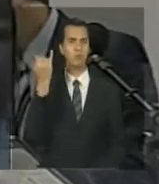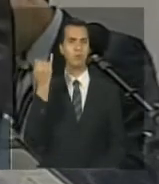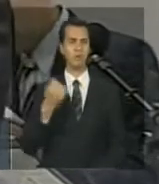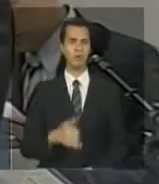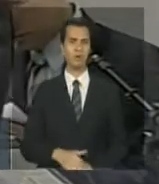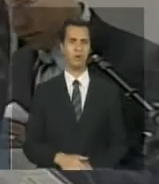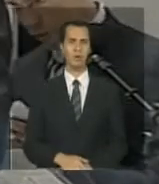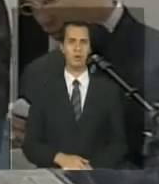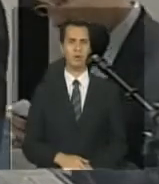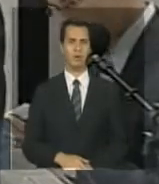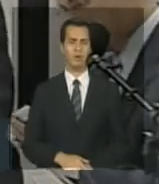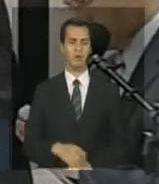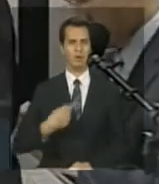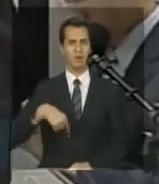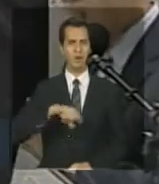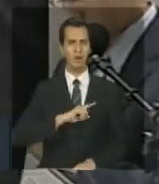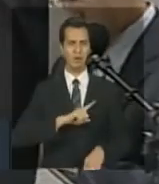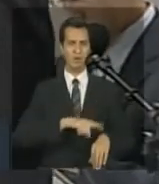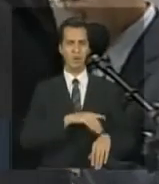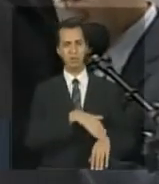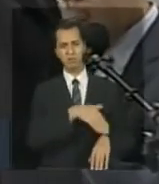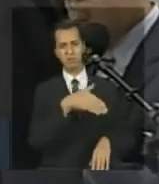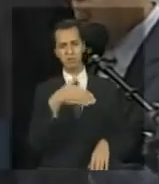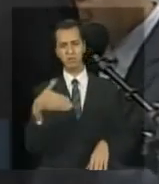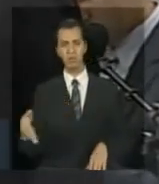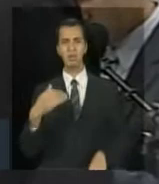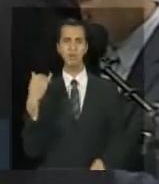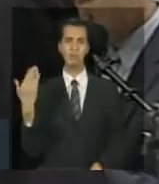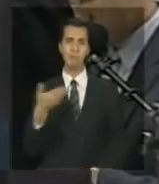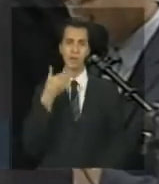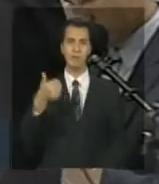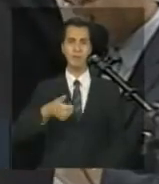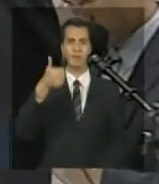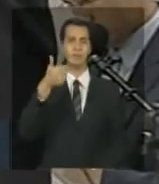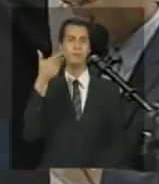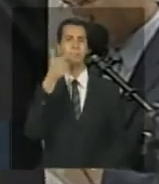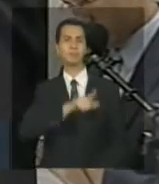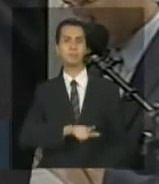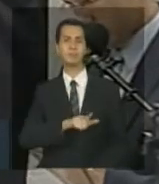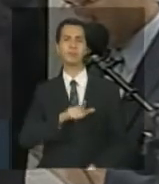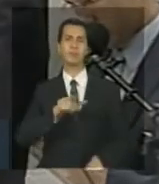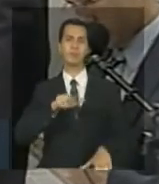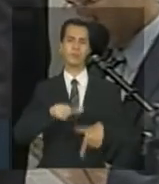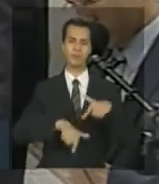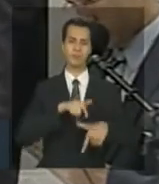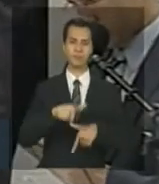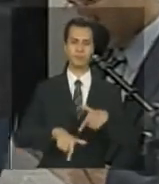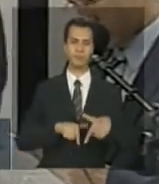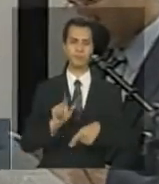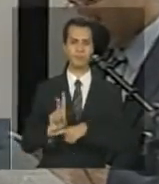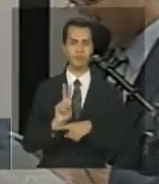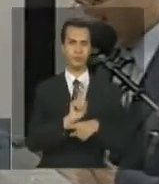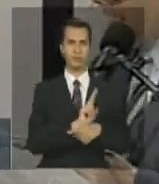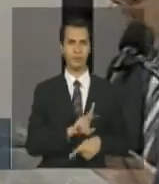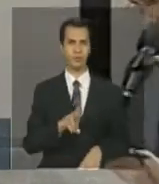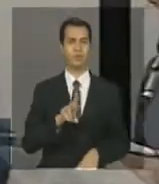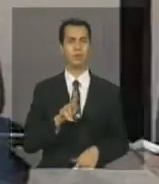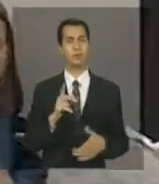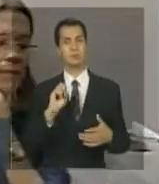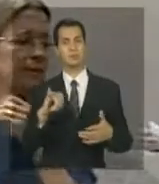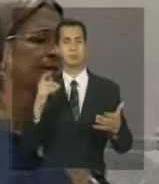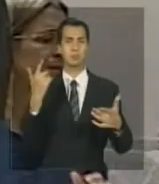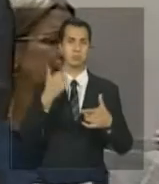ao longo do tempo vamos melhorando a nossa integração na nossa atuação na de forma podemos antecipar desastres preservar o que mais